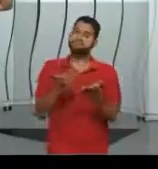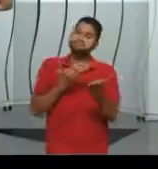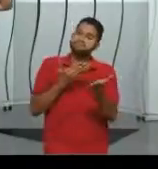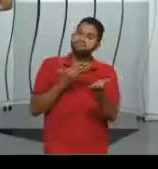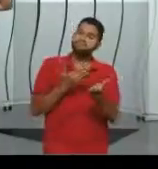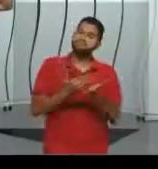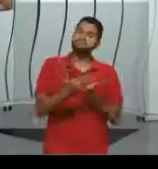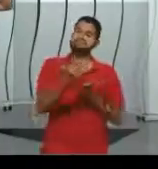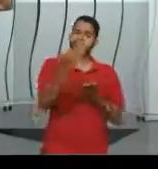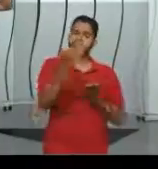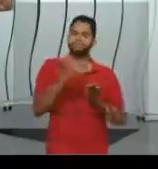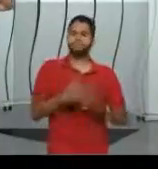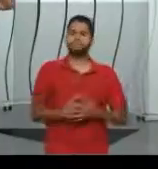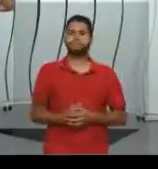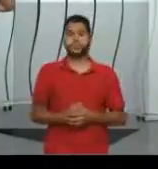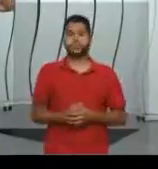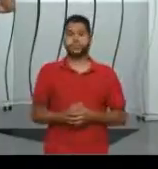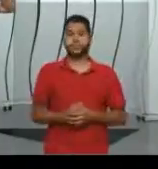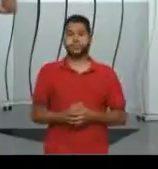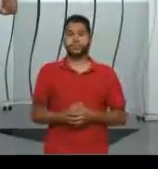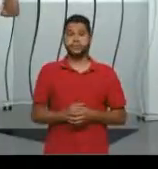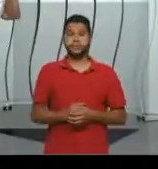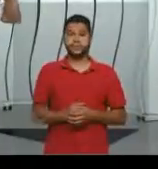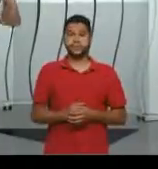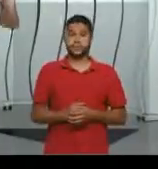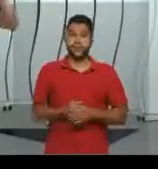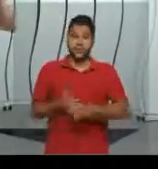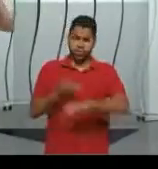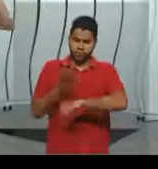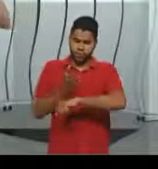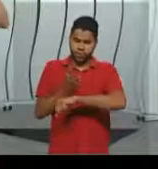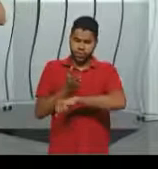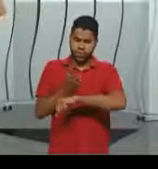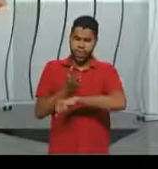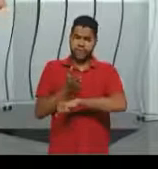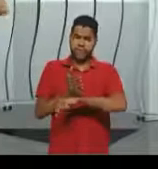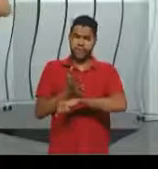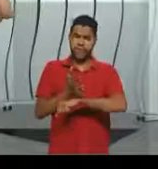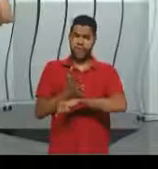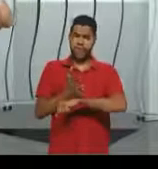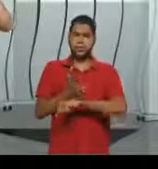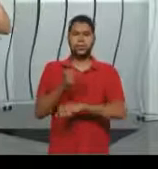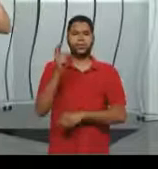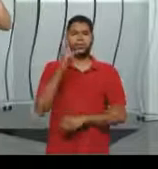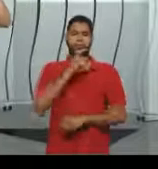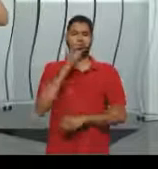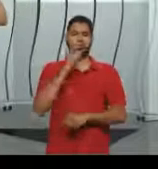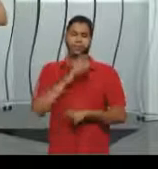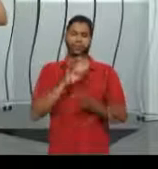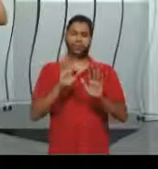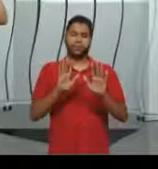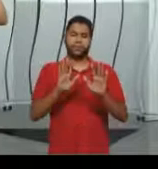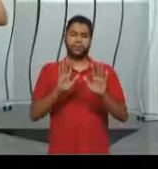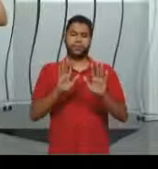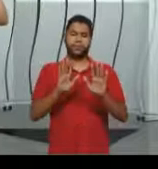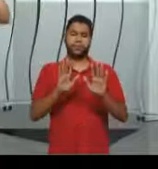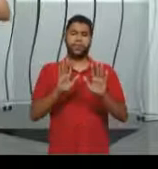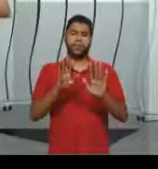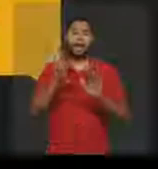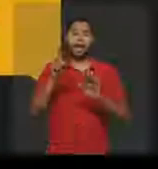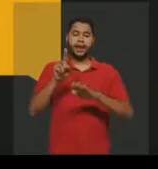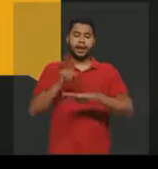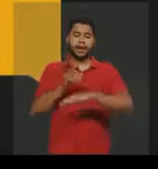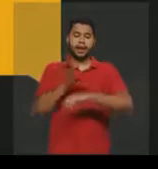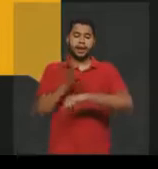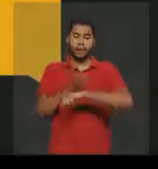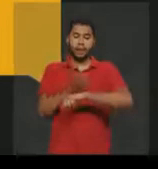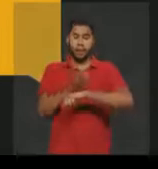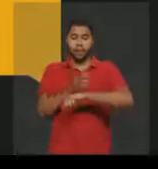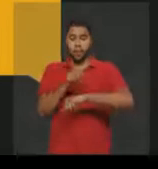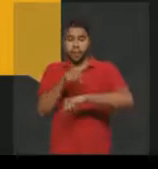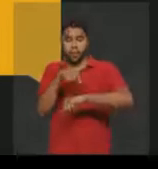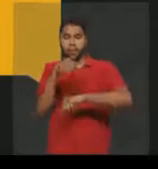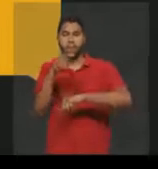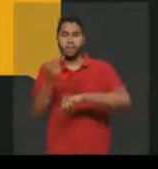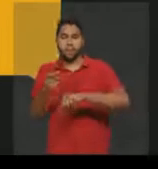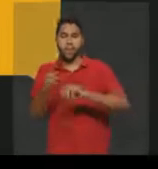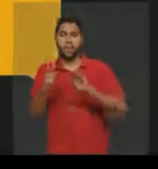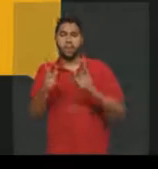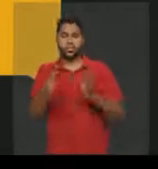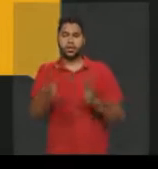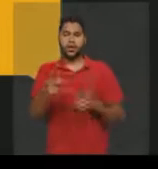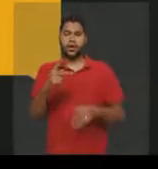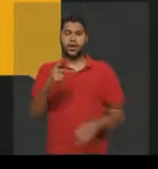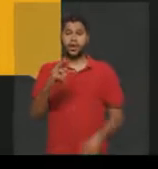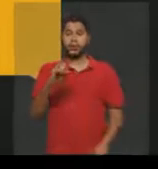início da modernidade, nós vamos, mentira, aqui nós já vamos começar após. Até o período da